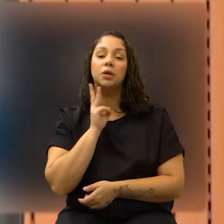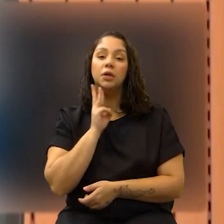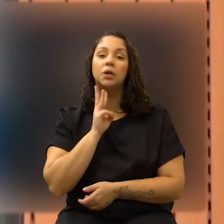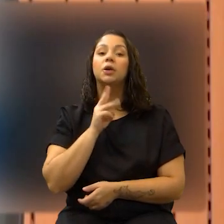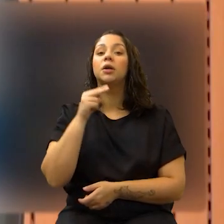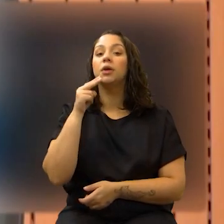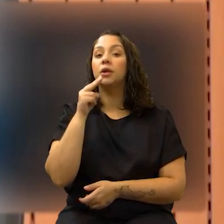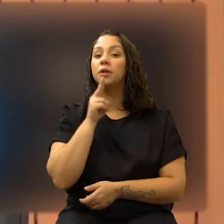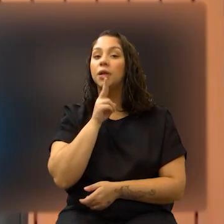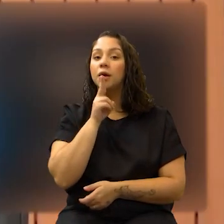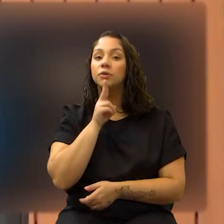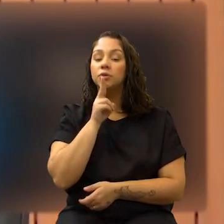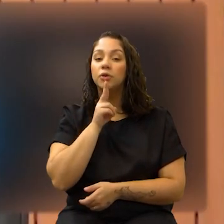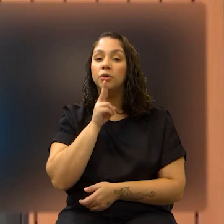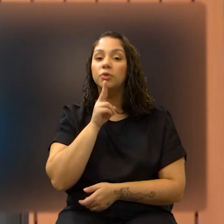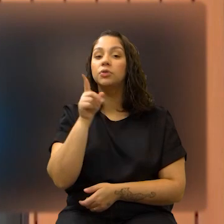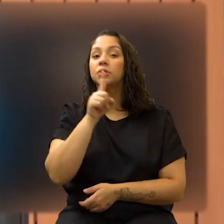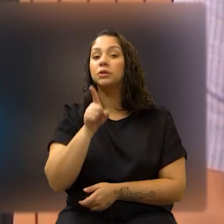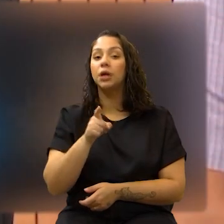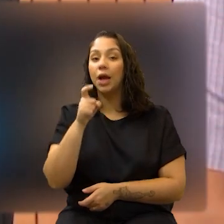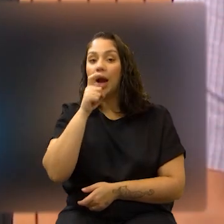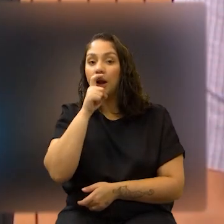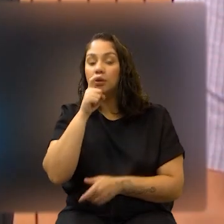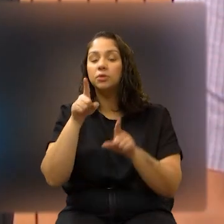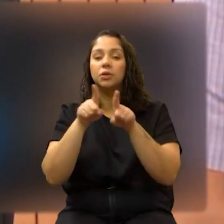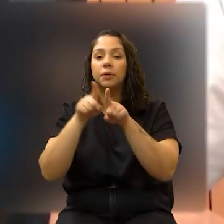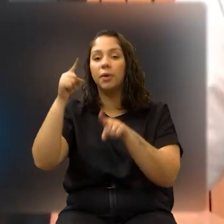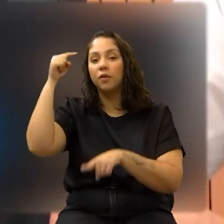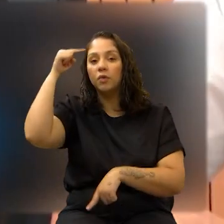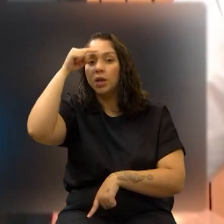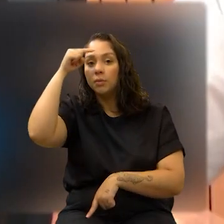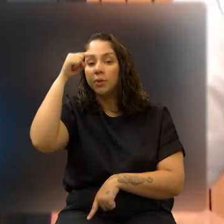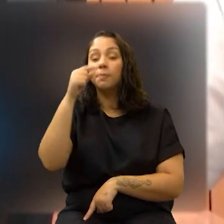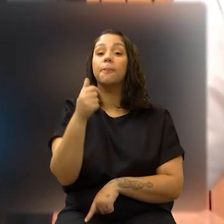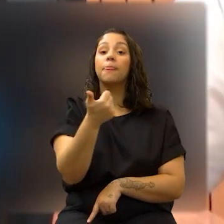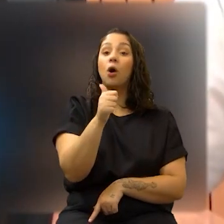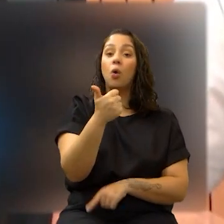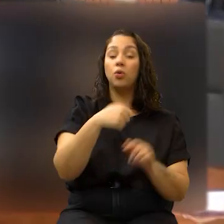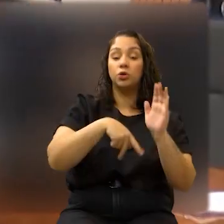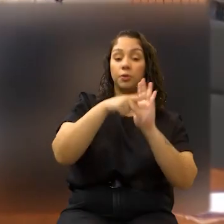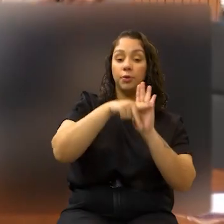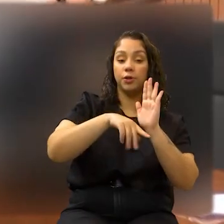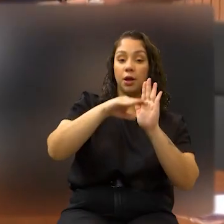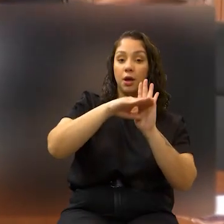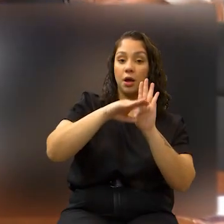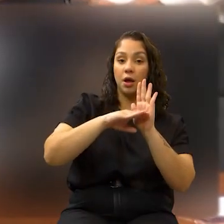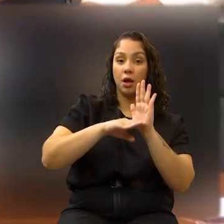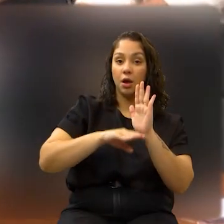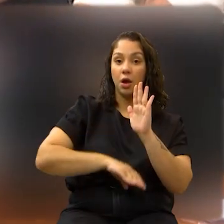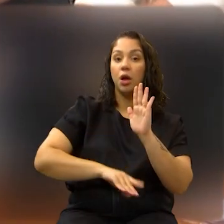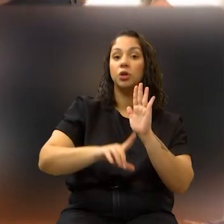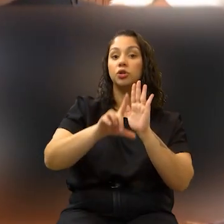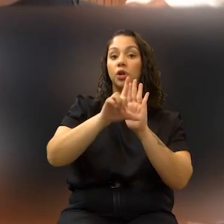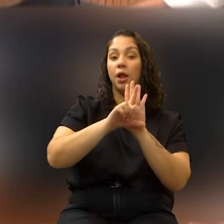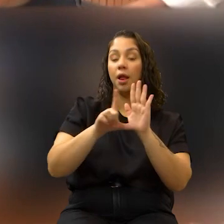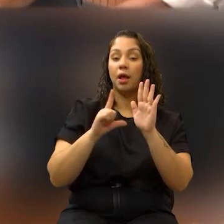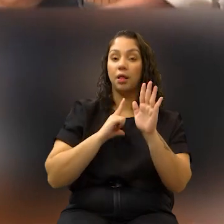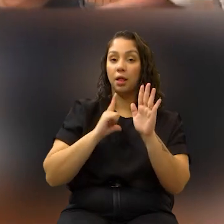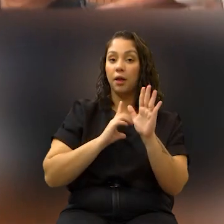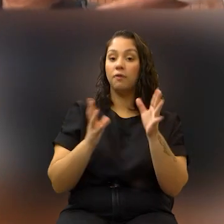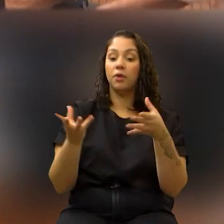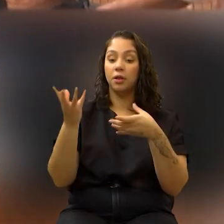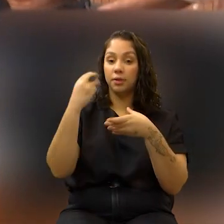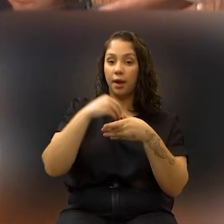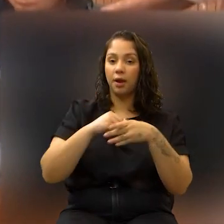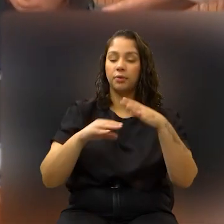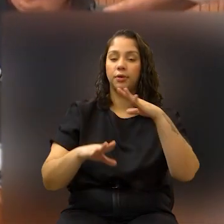Conte, Cecílio Santos, Nelson Ossery, Zé Carlos e Felipe Marquesi. Dos 11 projetos de lei que estavam em